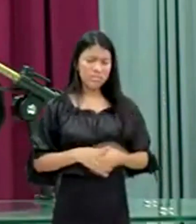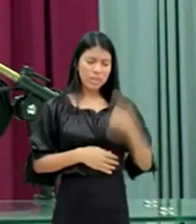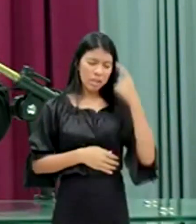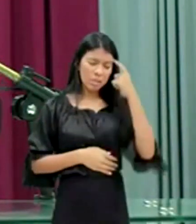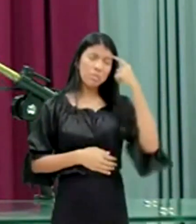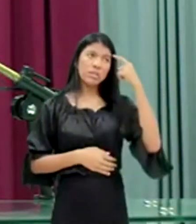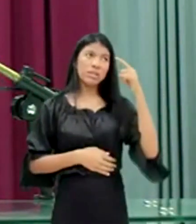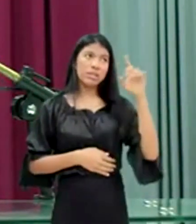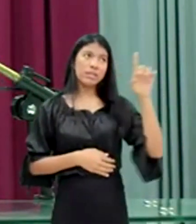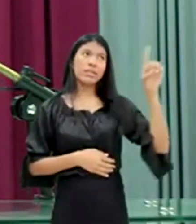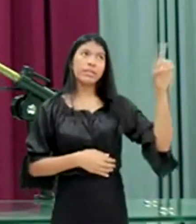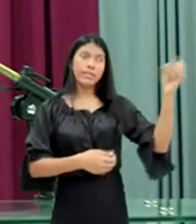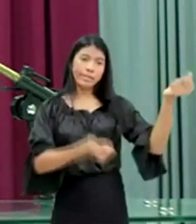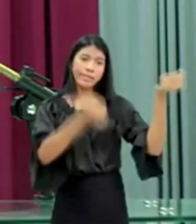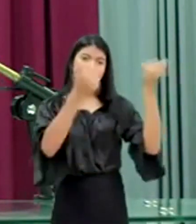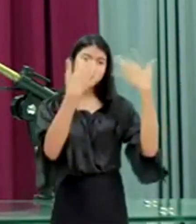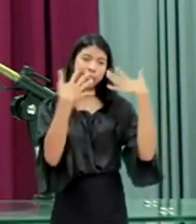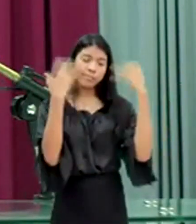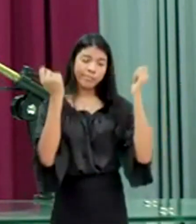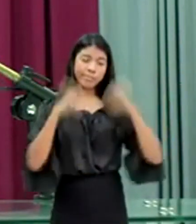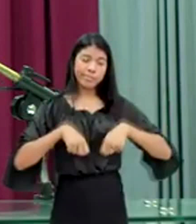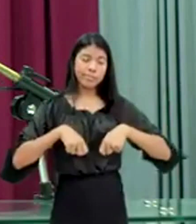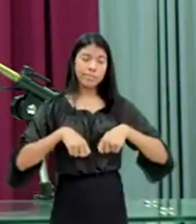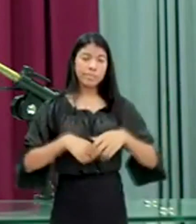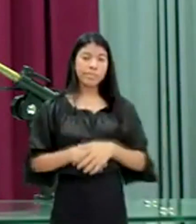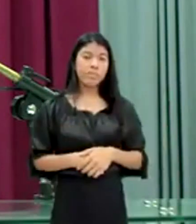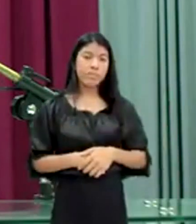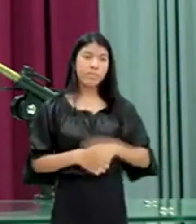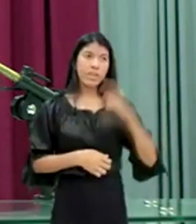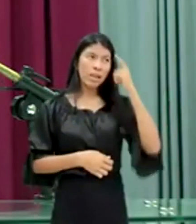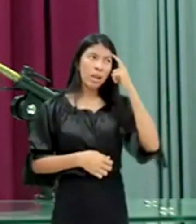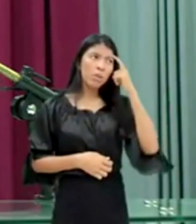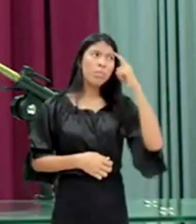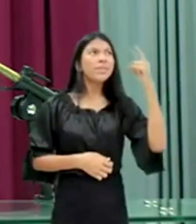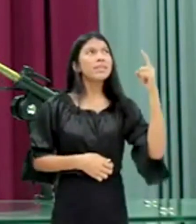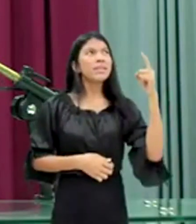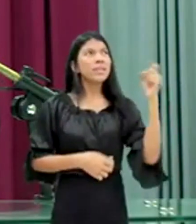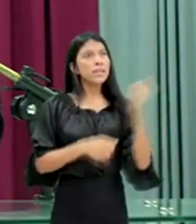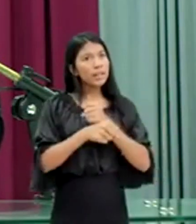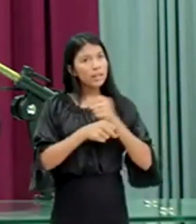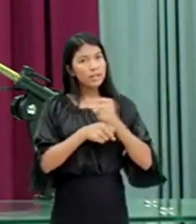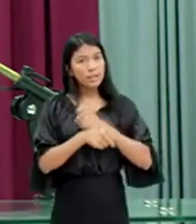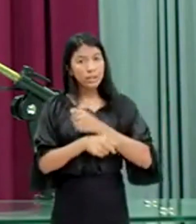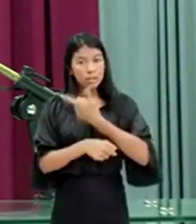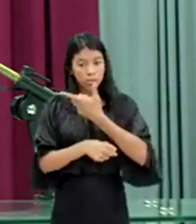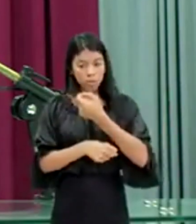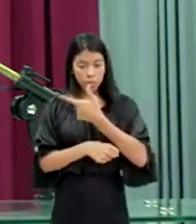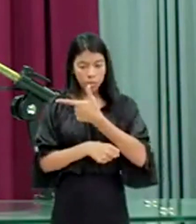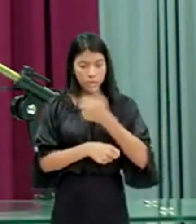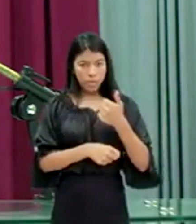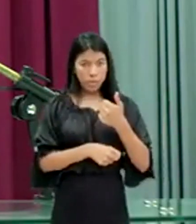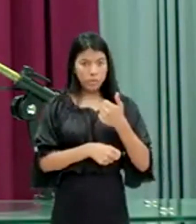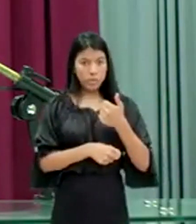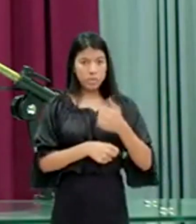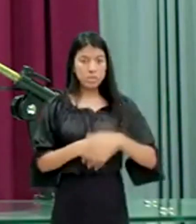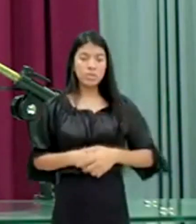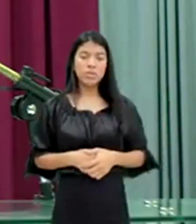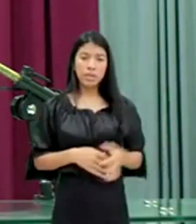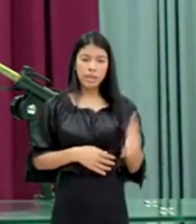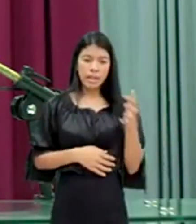me abençoar. Eu pensei que este ano eu poderia prosperar. Eu pensei que este ano meu comércio